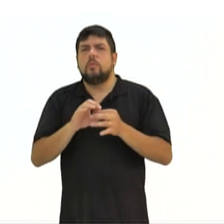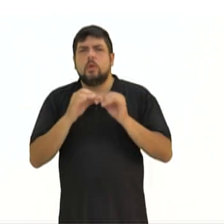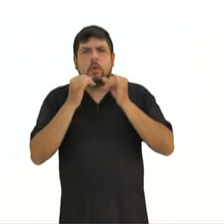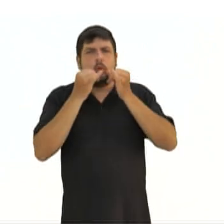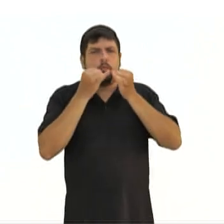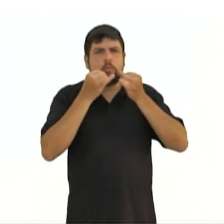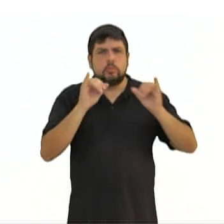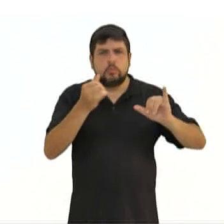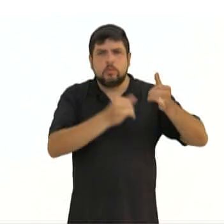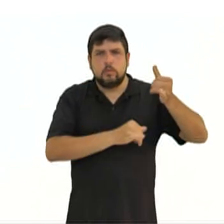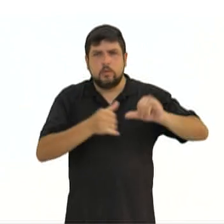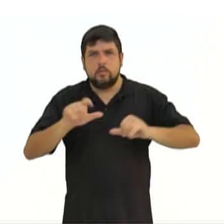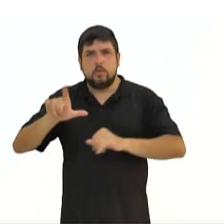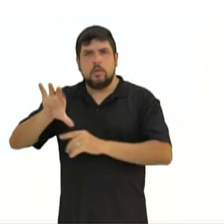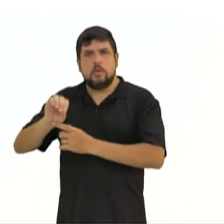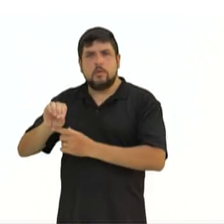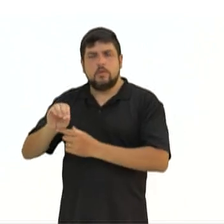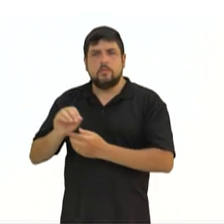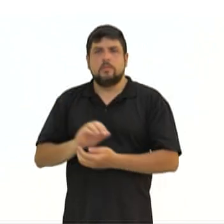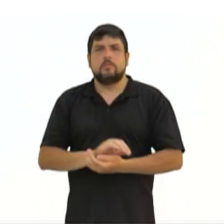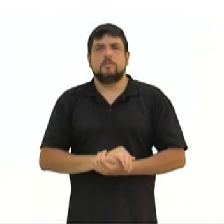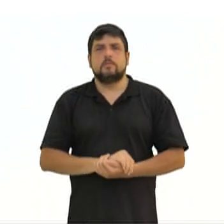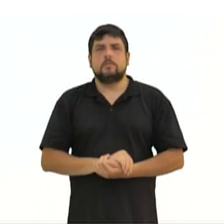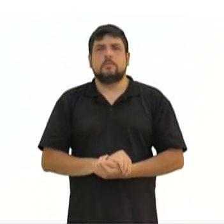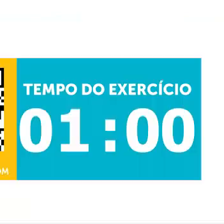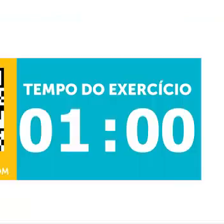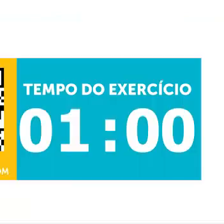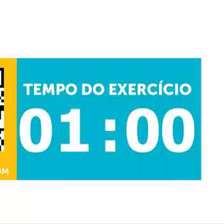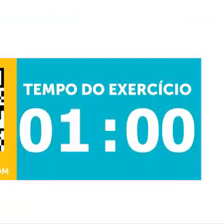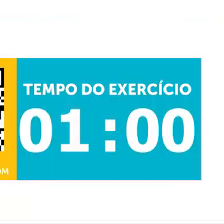o lixo eletrônico. Agora é com vocês.